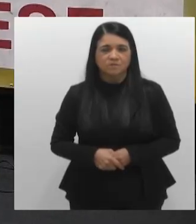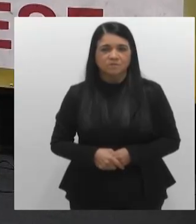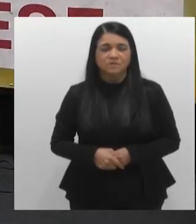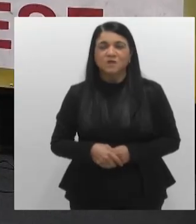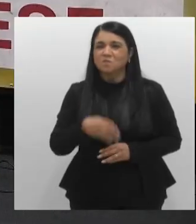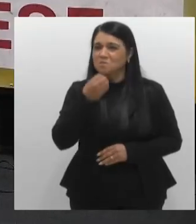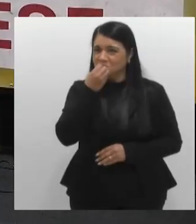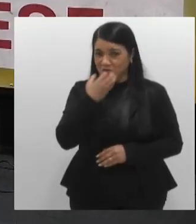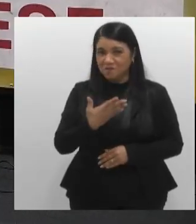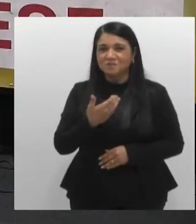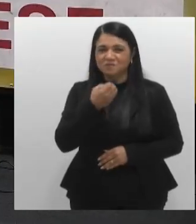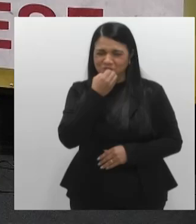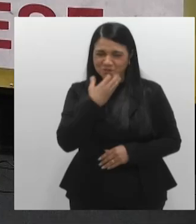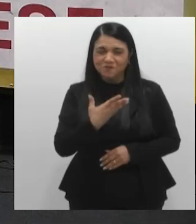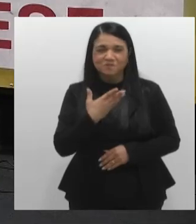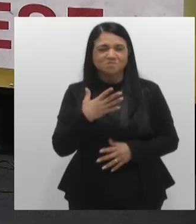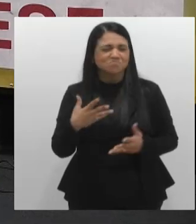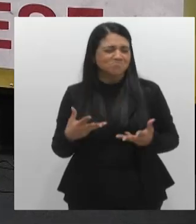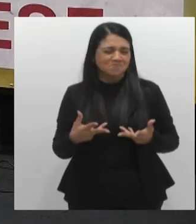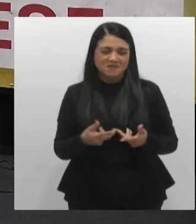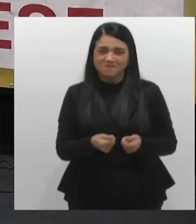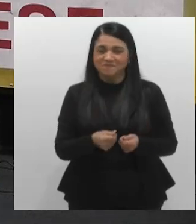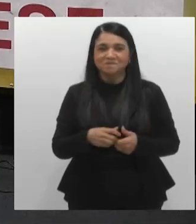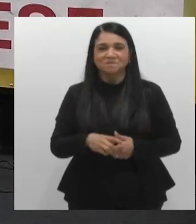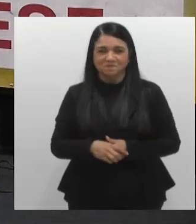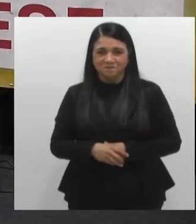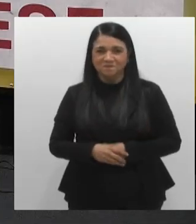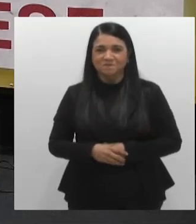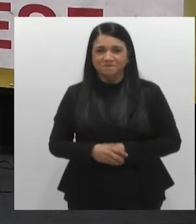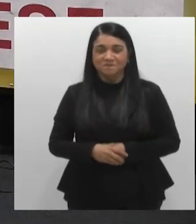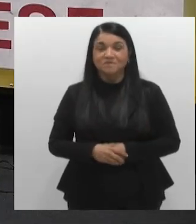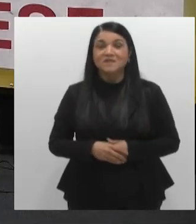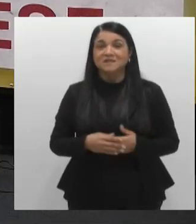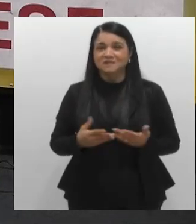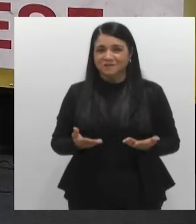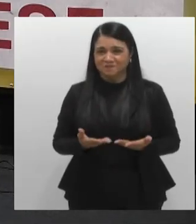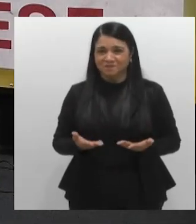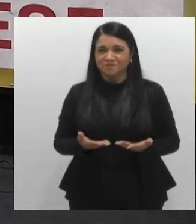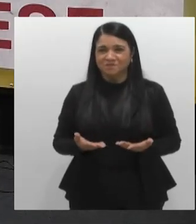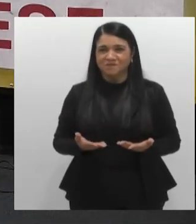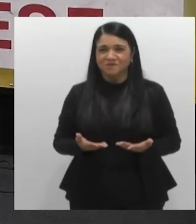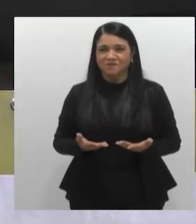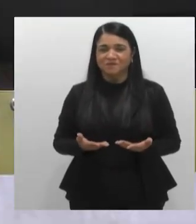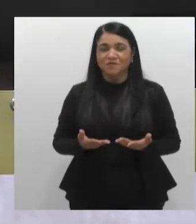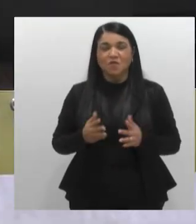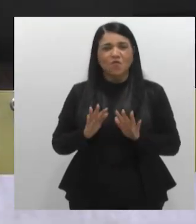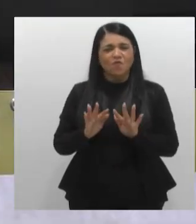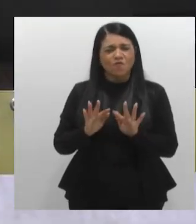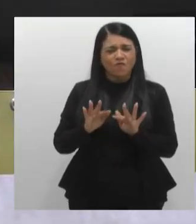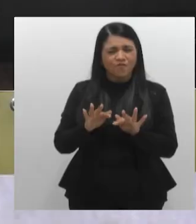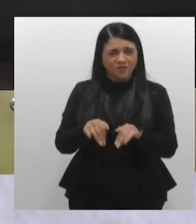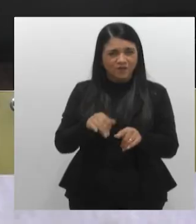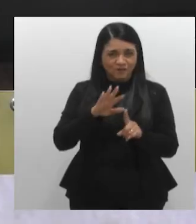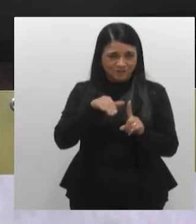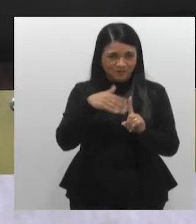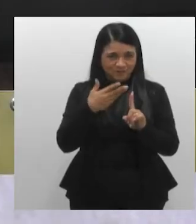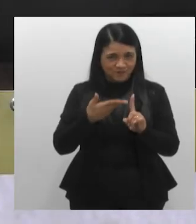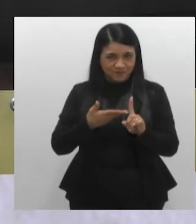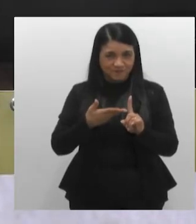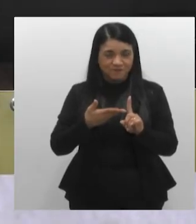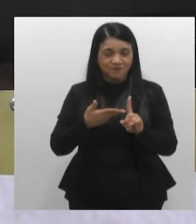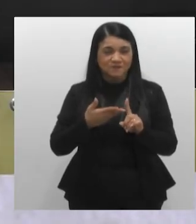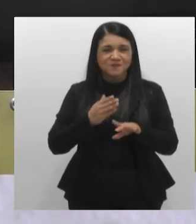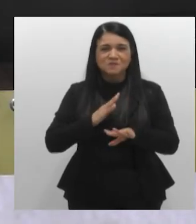Muito bom, que maravilha. Minha gente, nós estamos chegando ao final